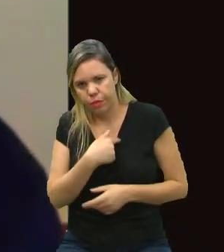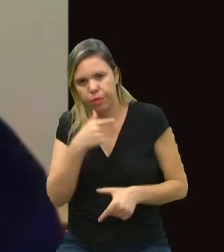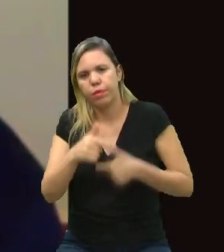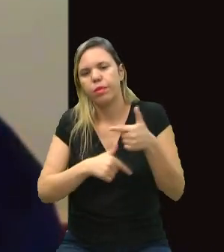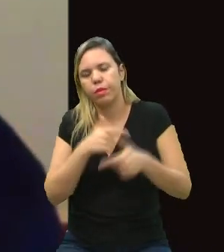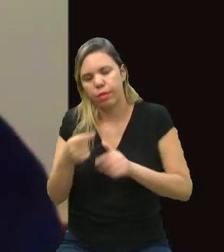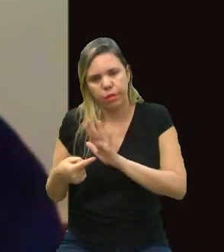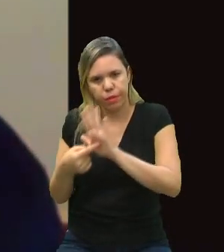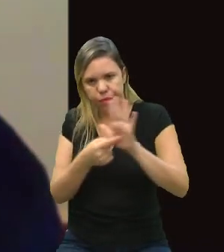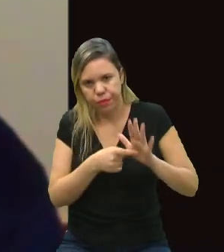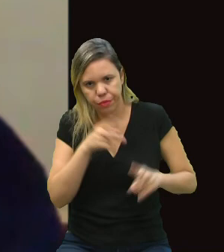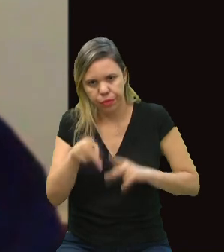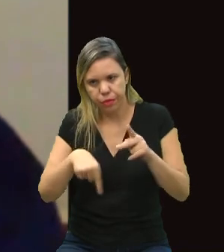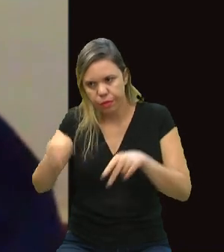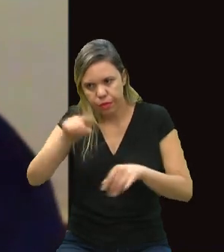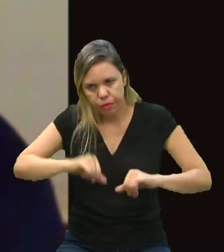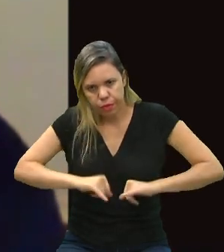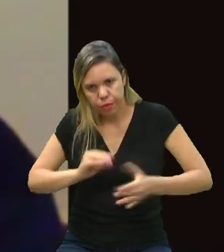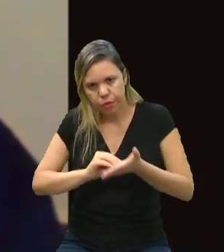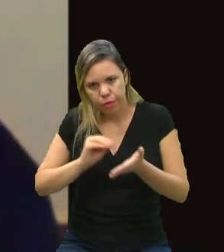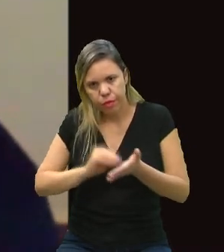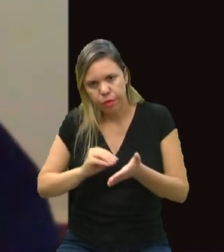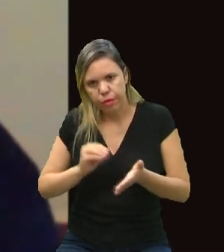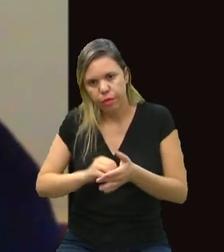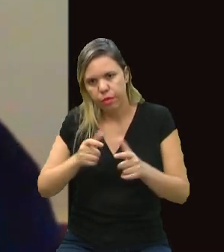a maioria delas estão na região da Amazônia,